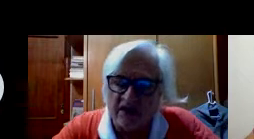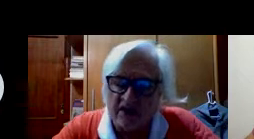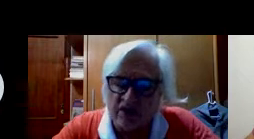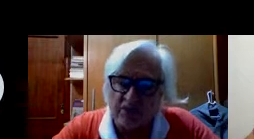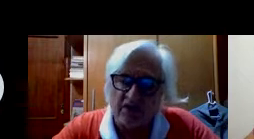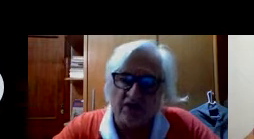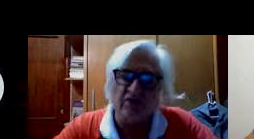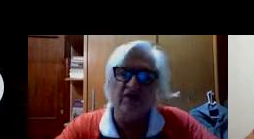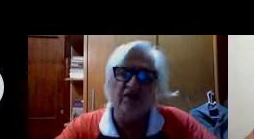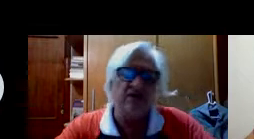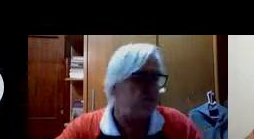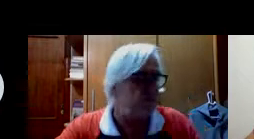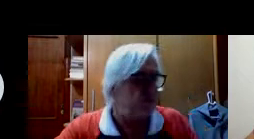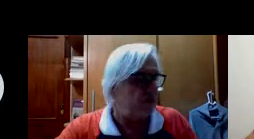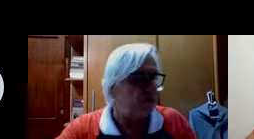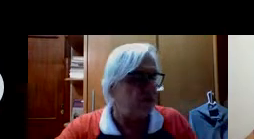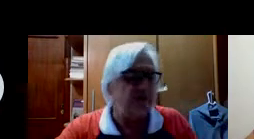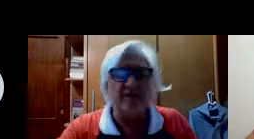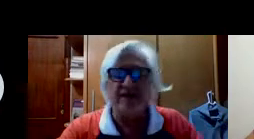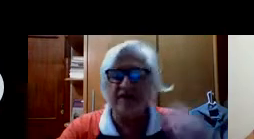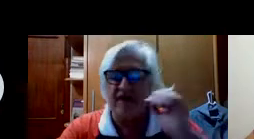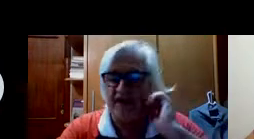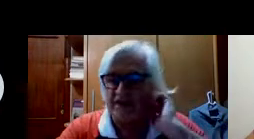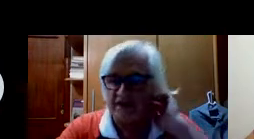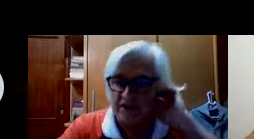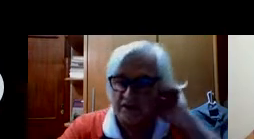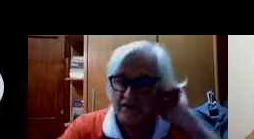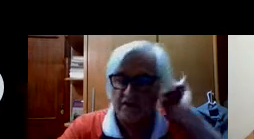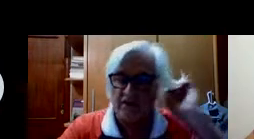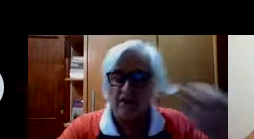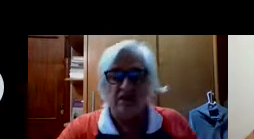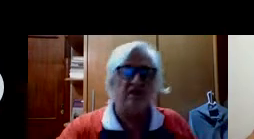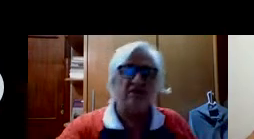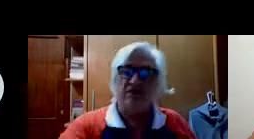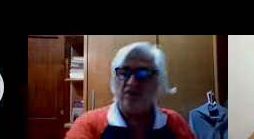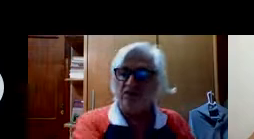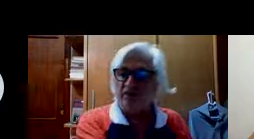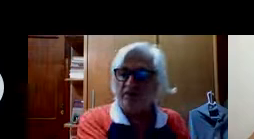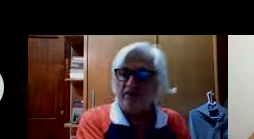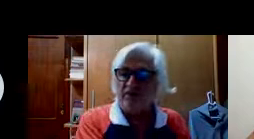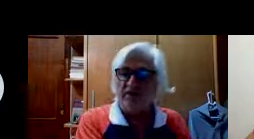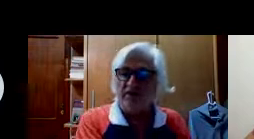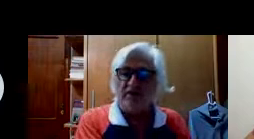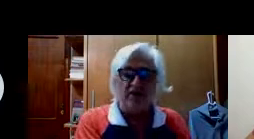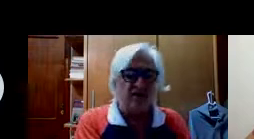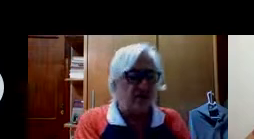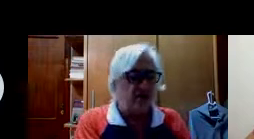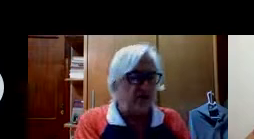o magnetismo. Então, existem materiais que são